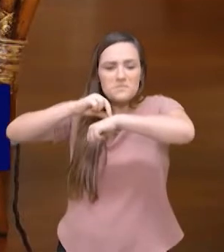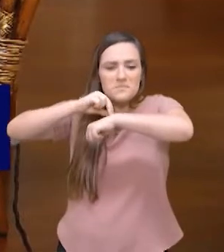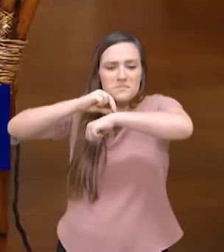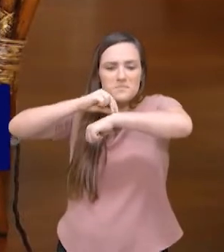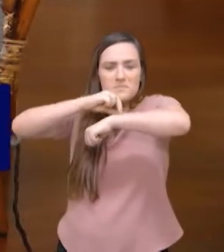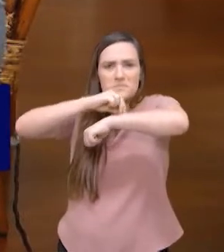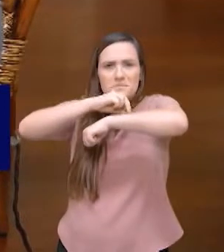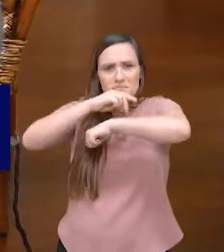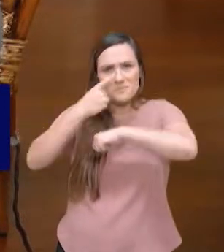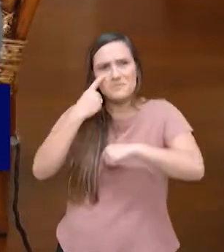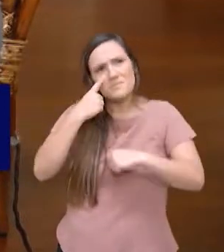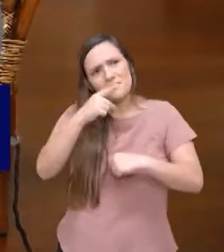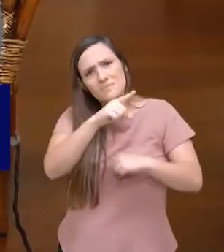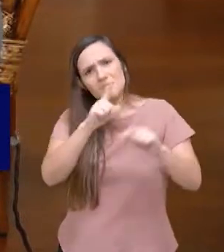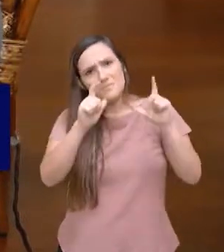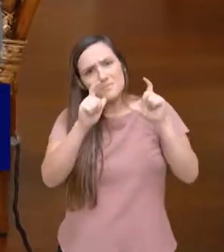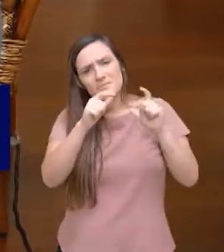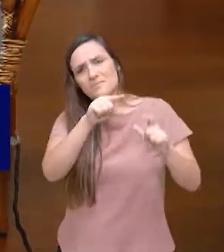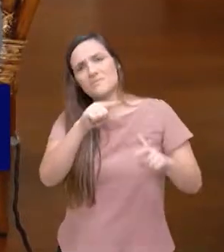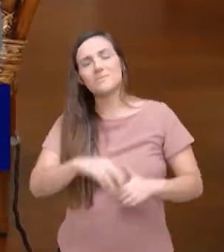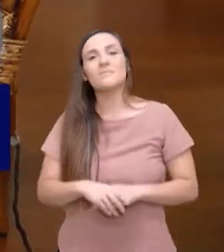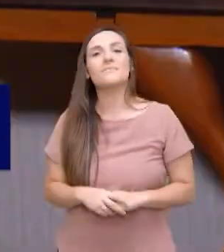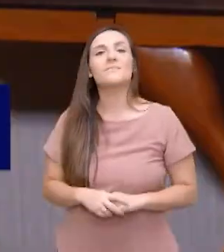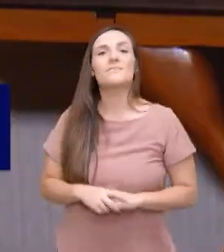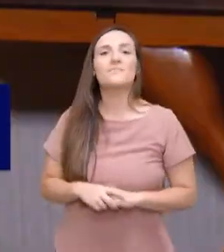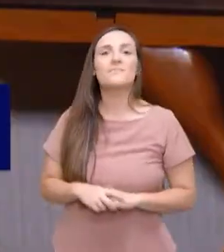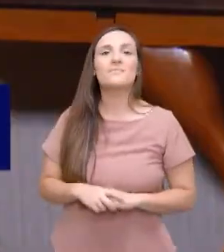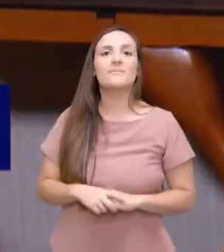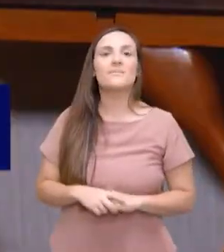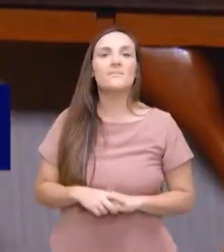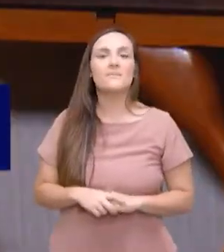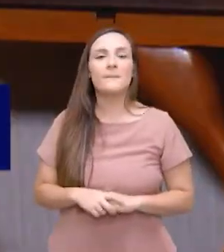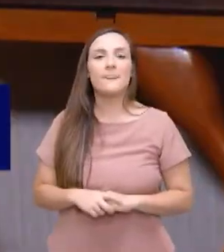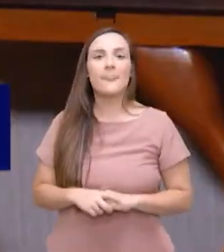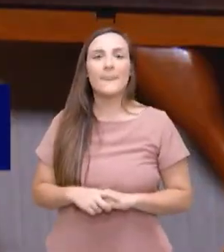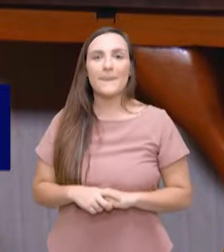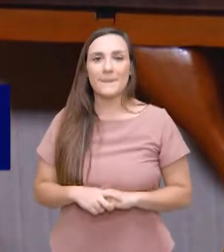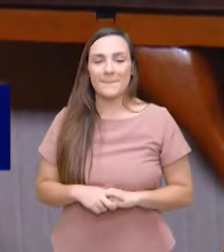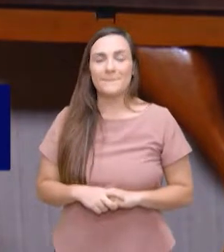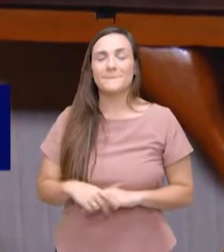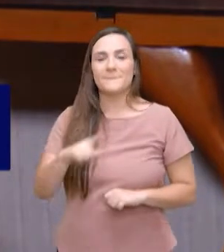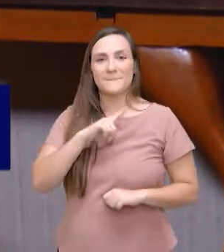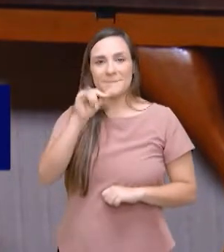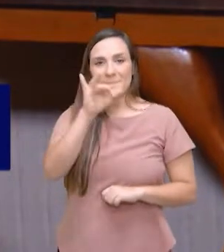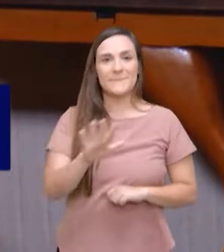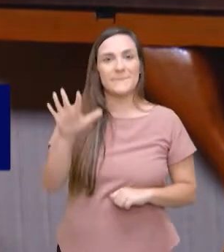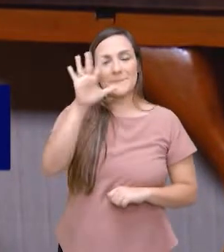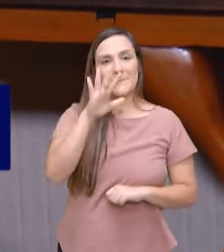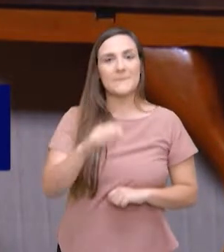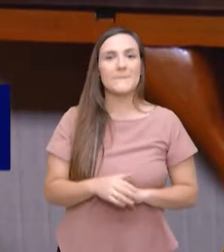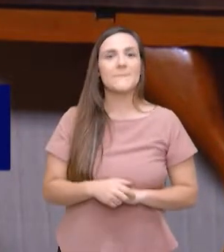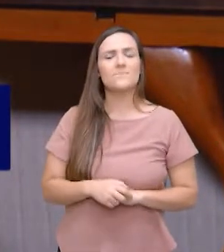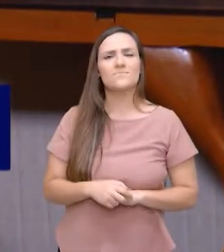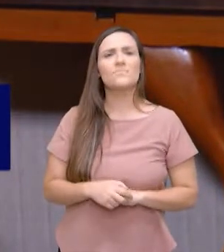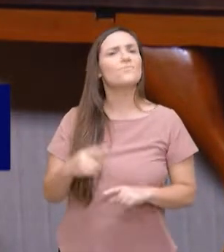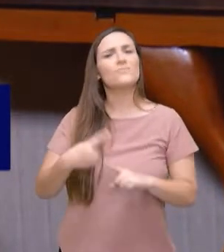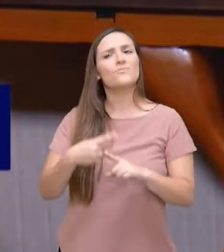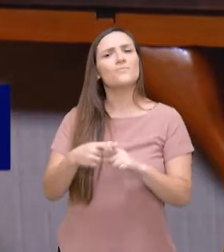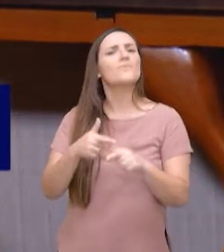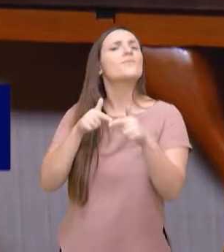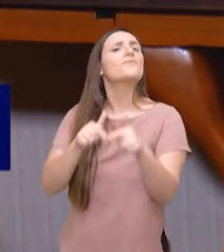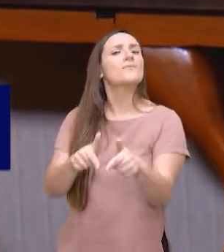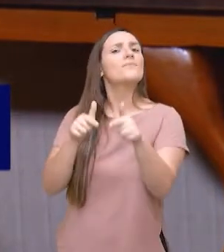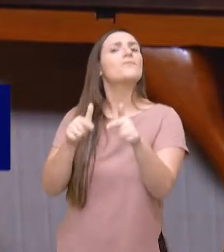aqui, ó. Mostra ali, pessoal, aqui, mostra aquela câmera ali, ó. Uma formiguinha. Vê se você consegue. E por que de onde veio esse apelido? Esse era o meu emblema.